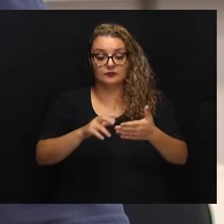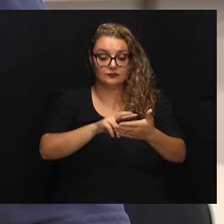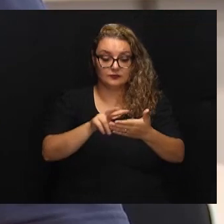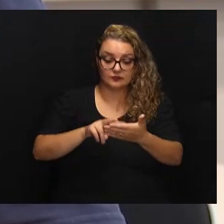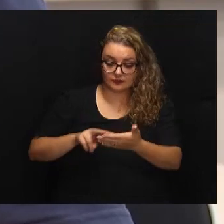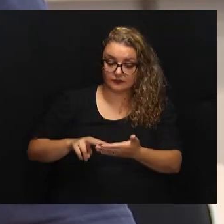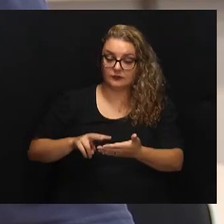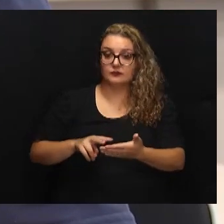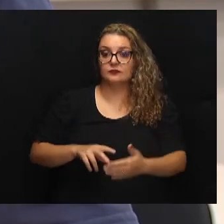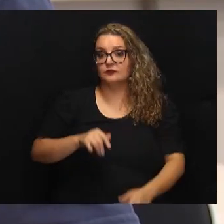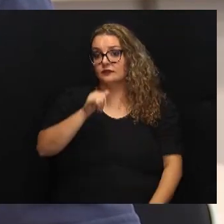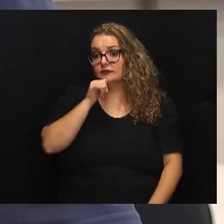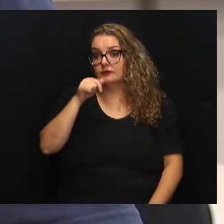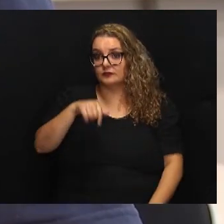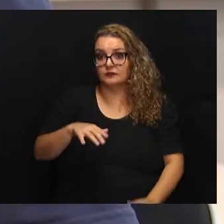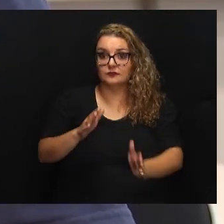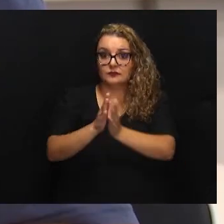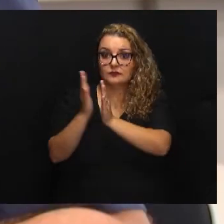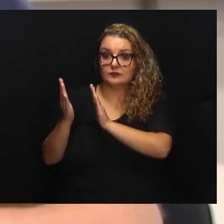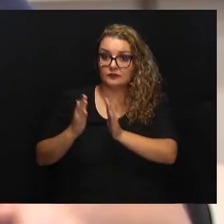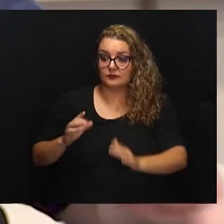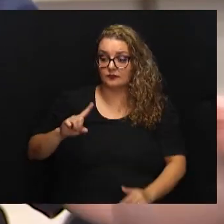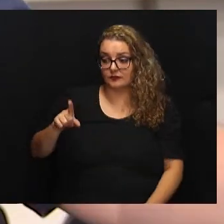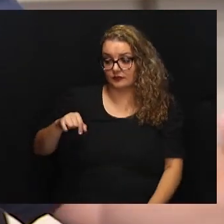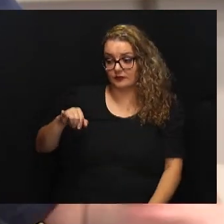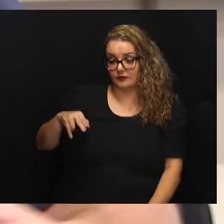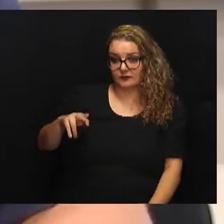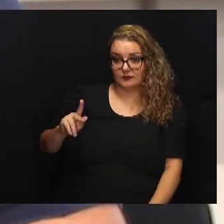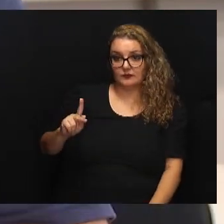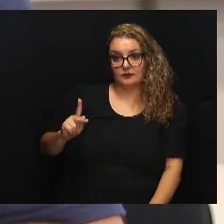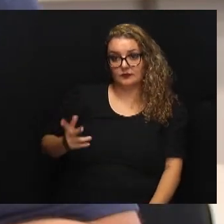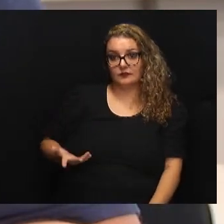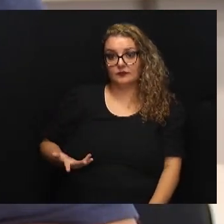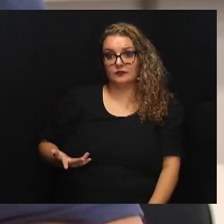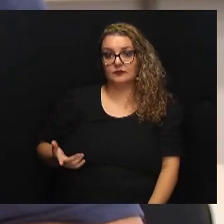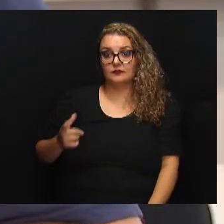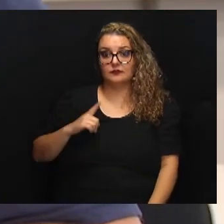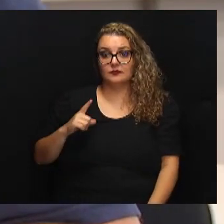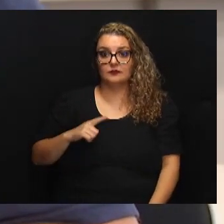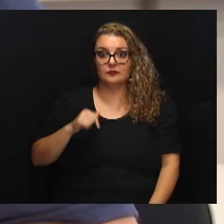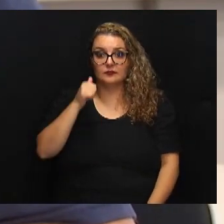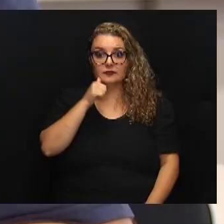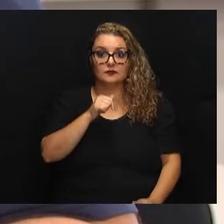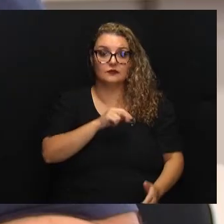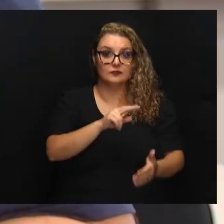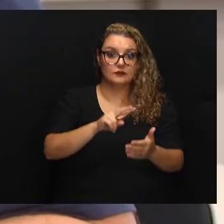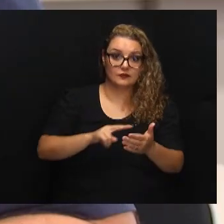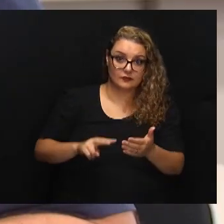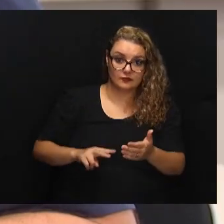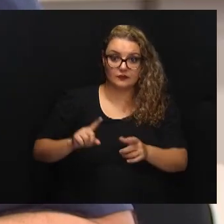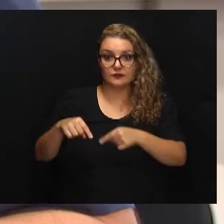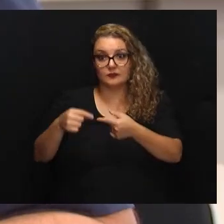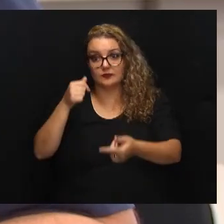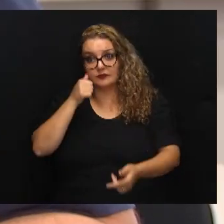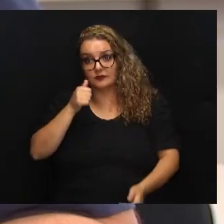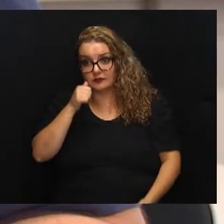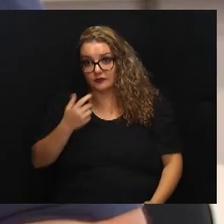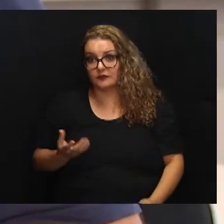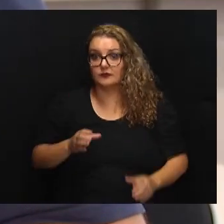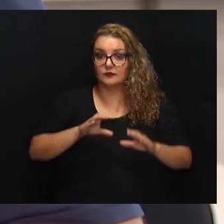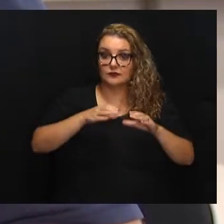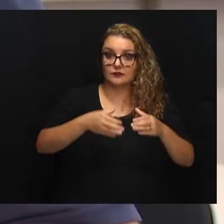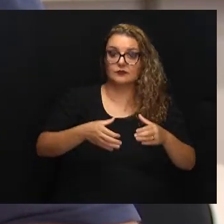gente tem clubes de leituras. Então, por exemplo, aqui na Biblioteca Zinc, a gente tem clube de mulheres que